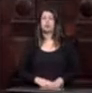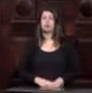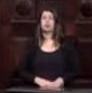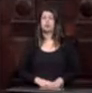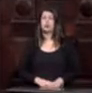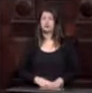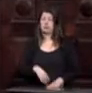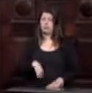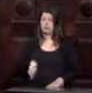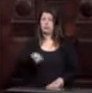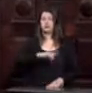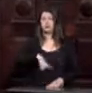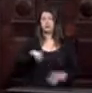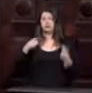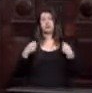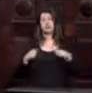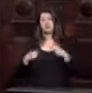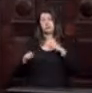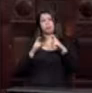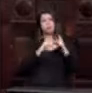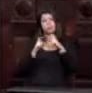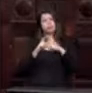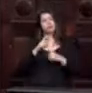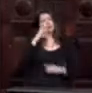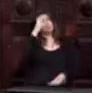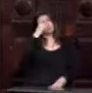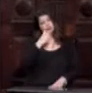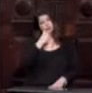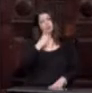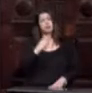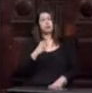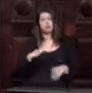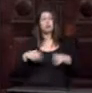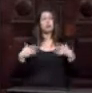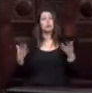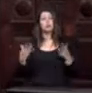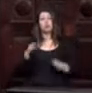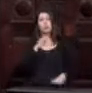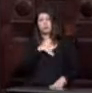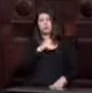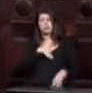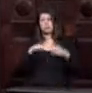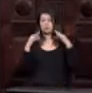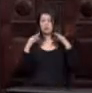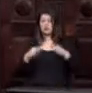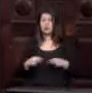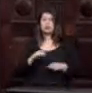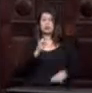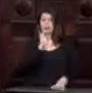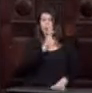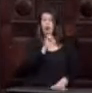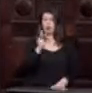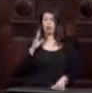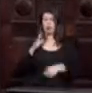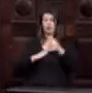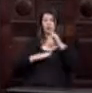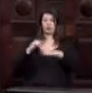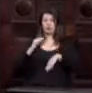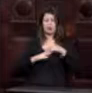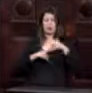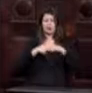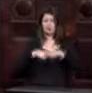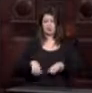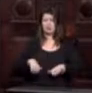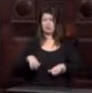precisa caminhar para um debate sério sobre qual é a remuneração justa para cada função